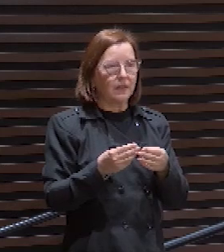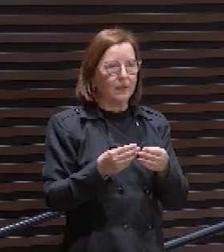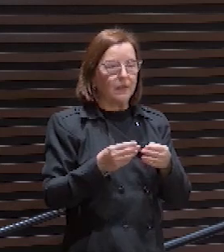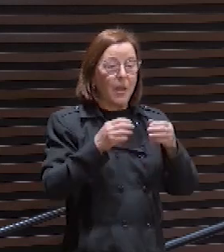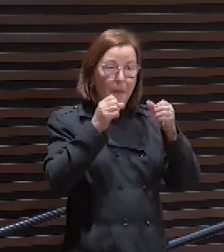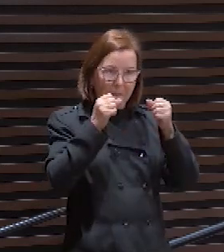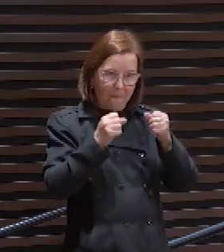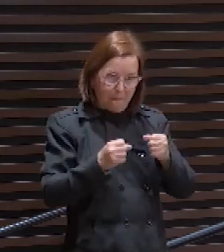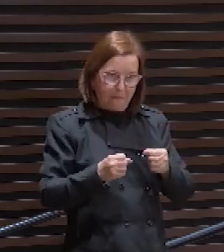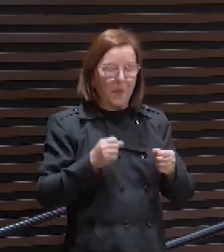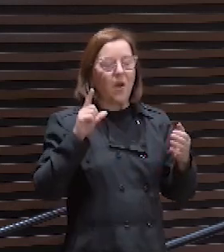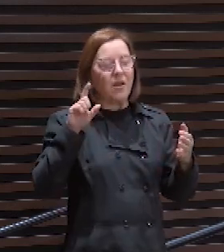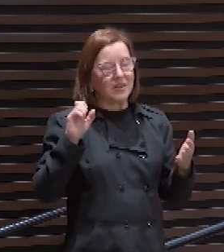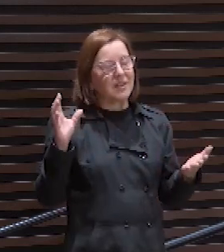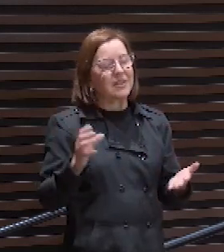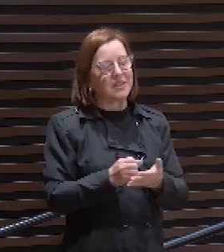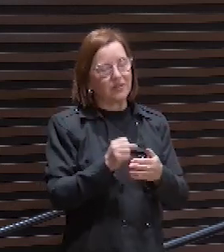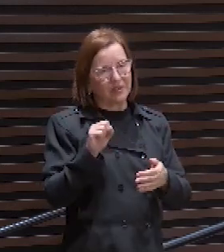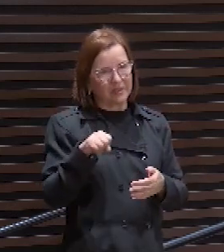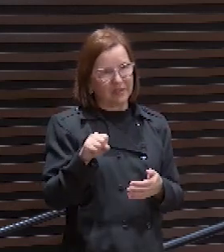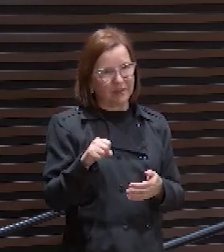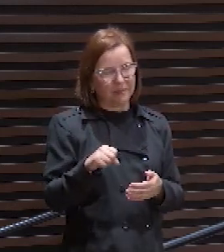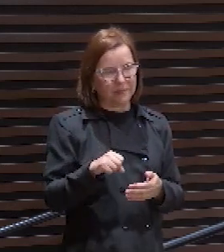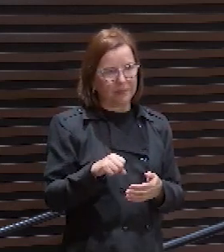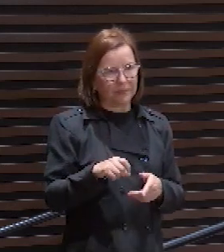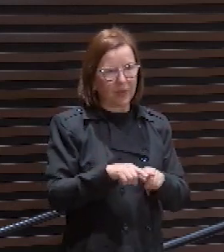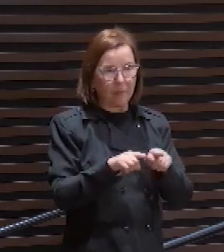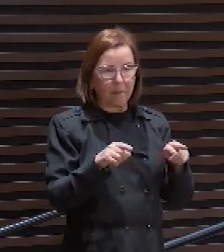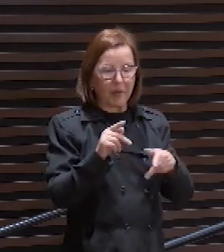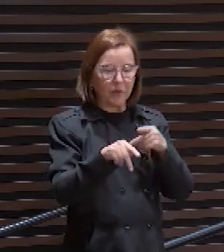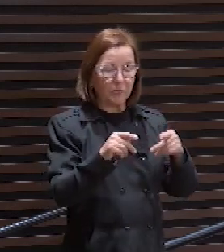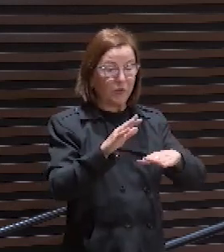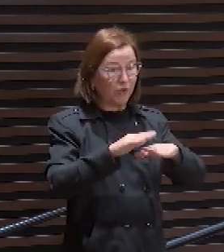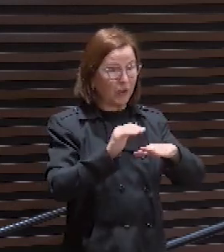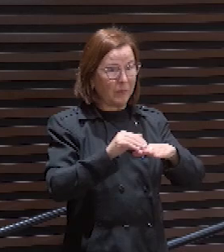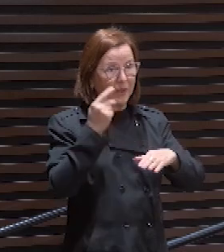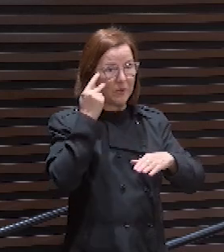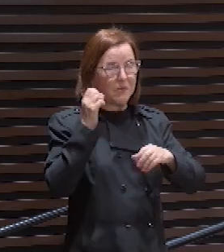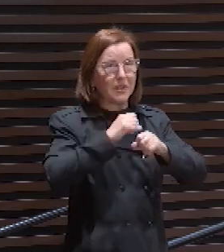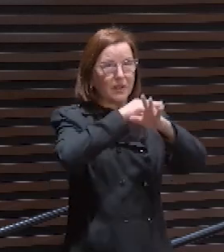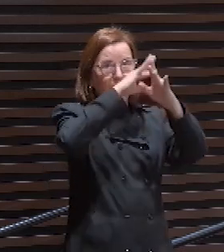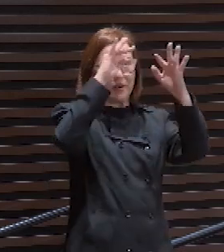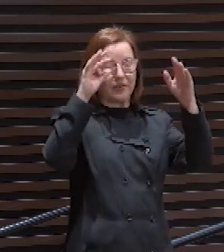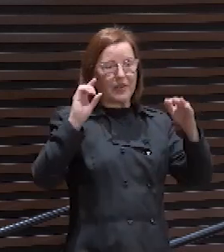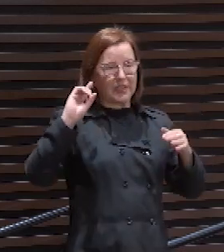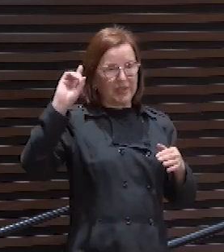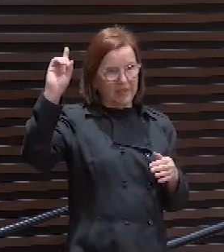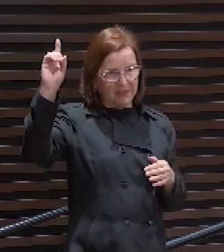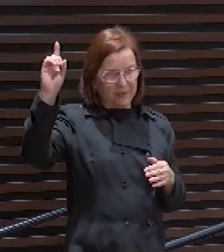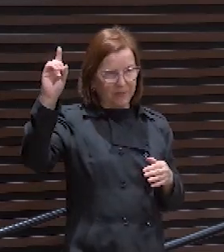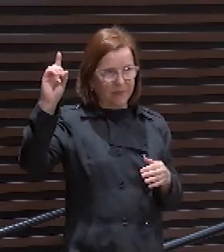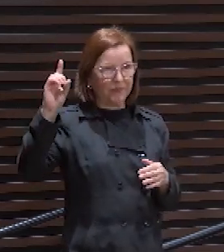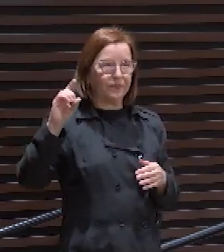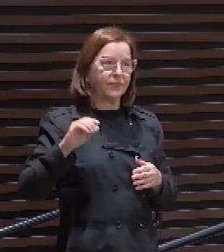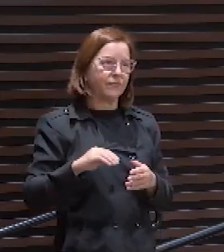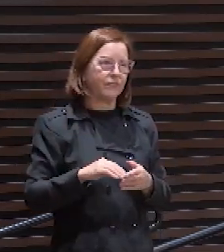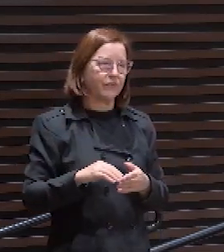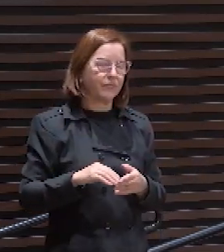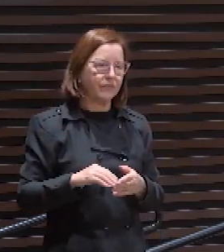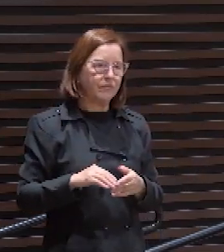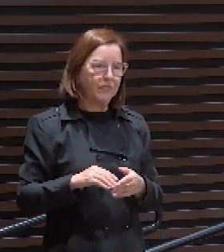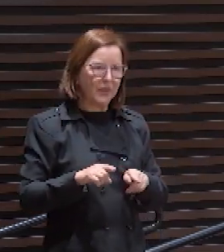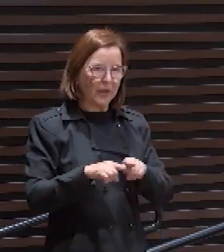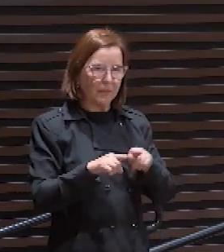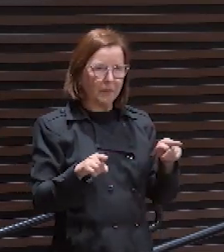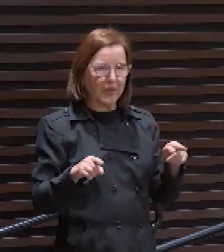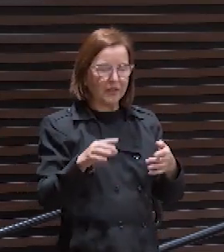para glorificar a Deus e as nações crerem, não é mais a vocação deles, é a nossa vocação. Todavia, irmãos,